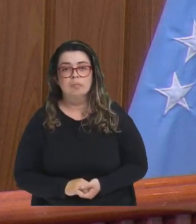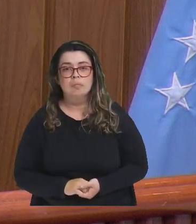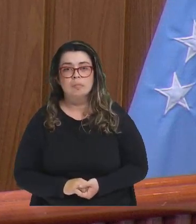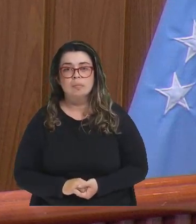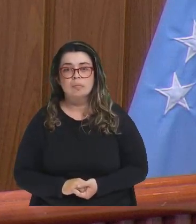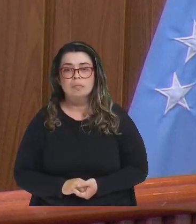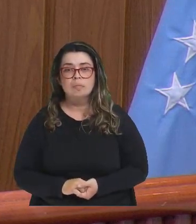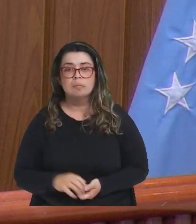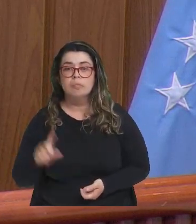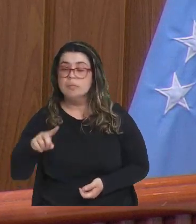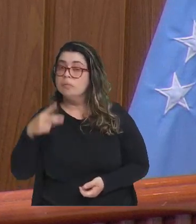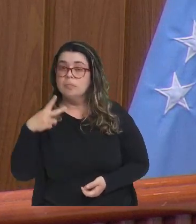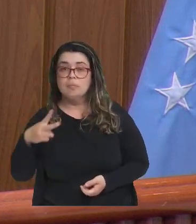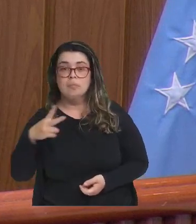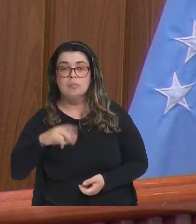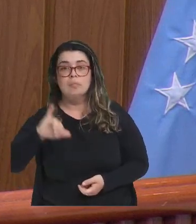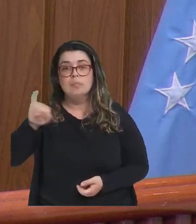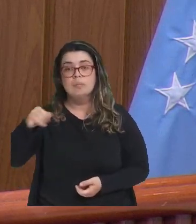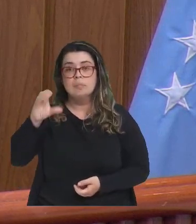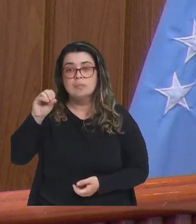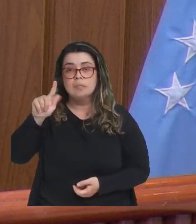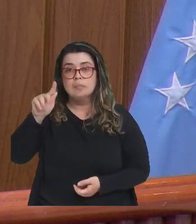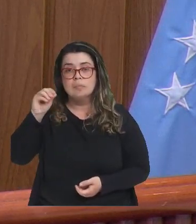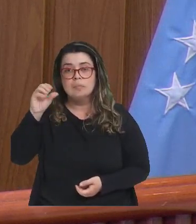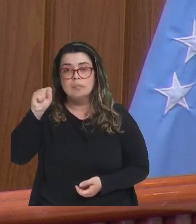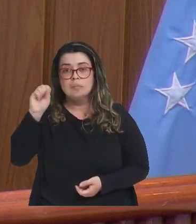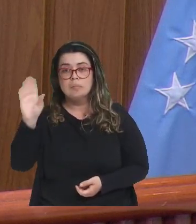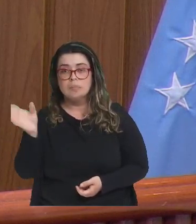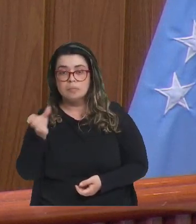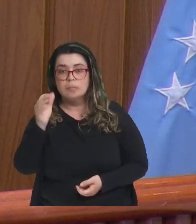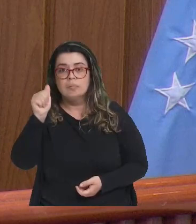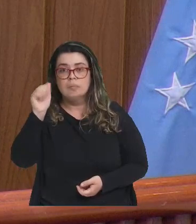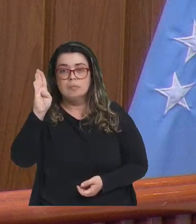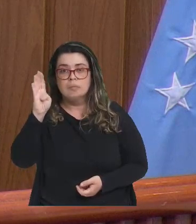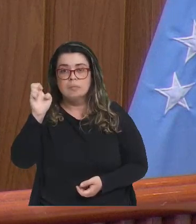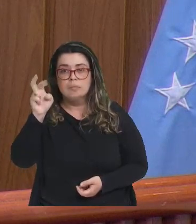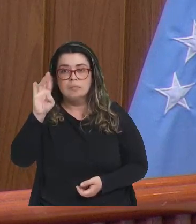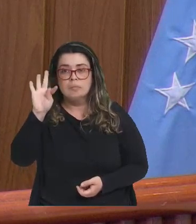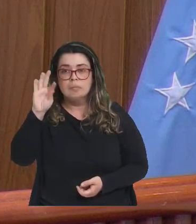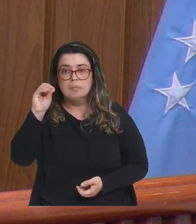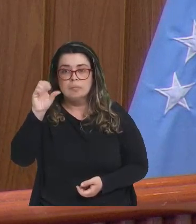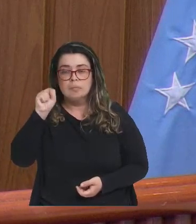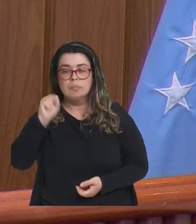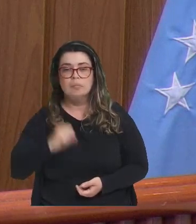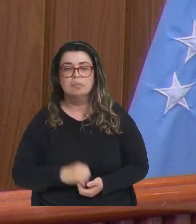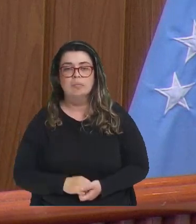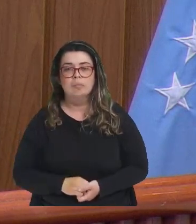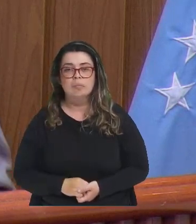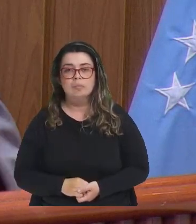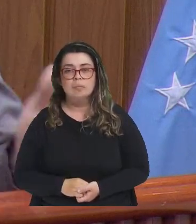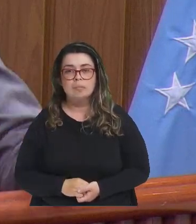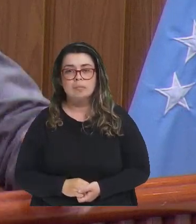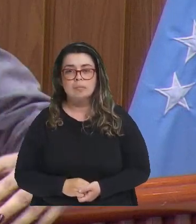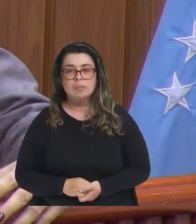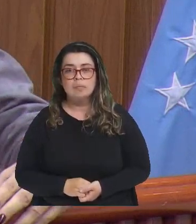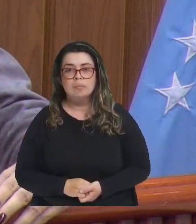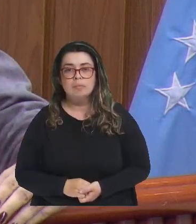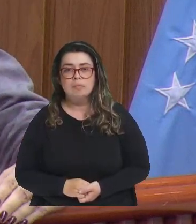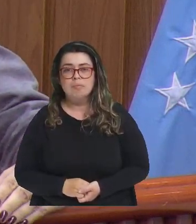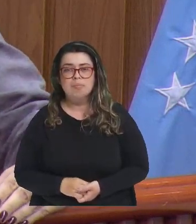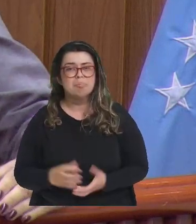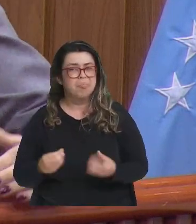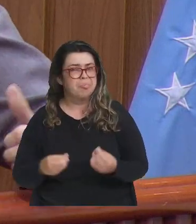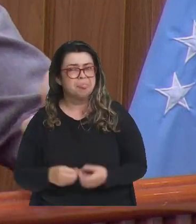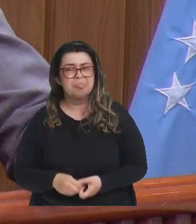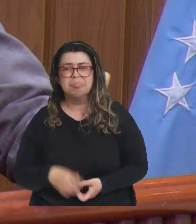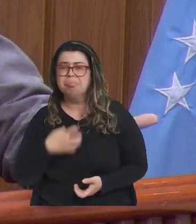irão para os jogos abertos. Nenhum jogador irá para os jogos abertos. E eles estão indignados,